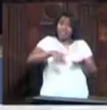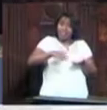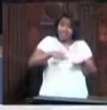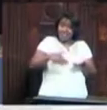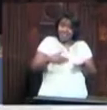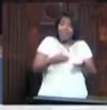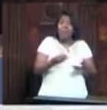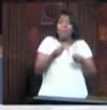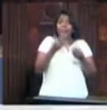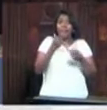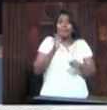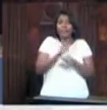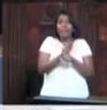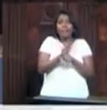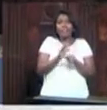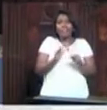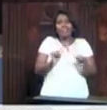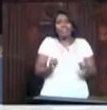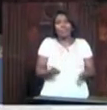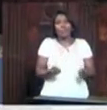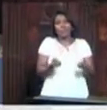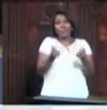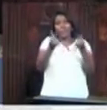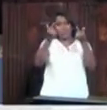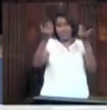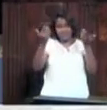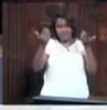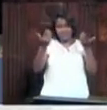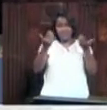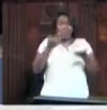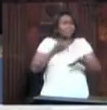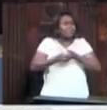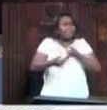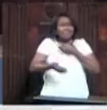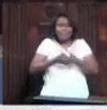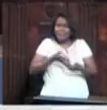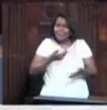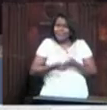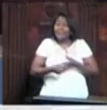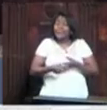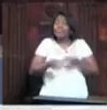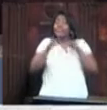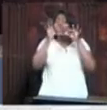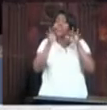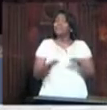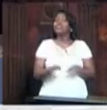muito mais lucro. De qualquer maneira, senhor presidente, que definitivamente